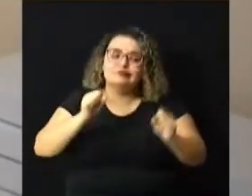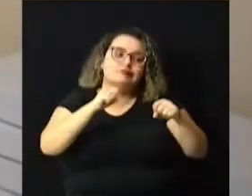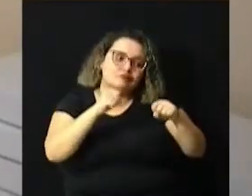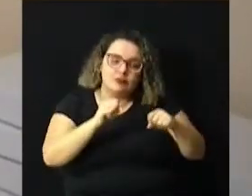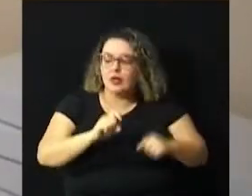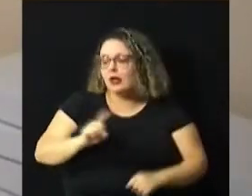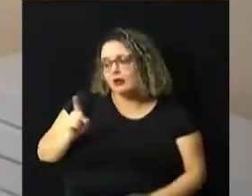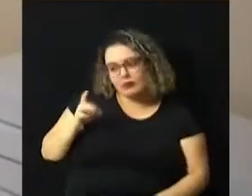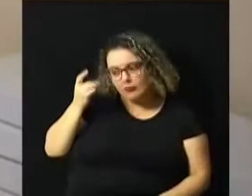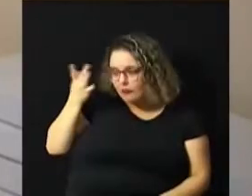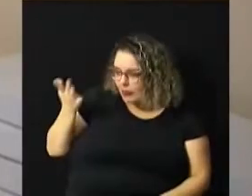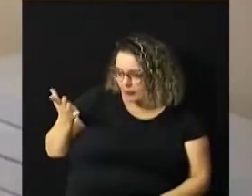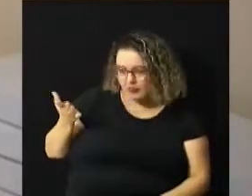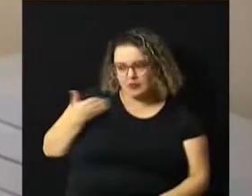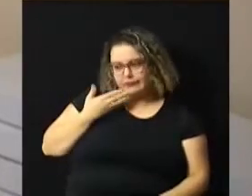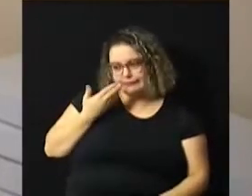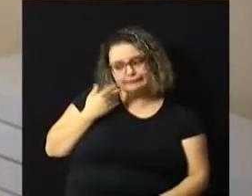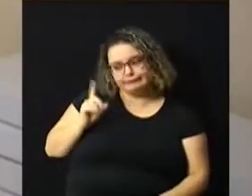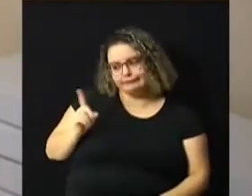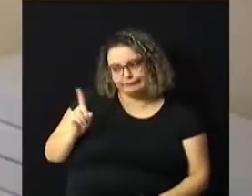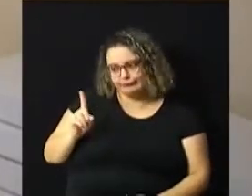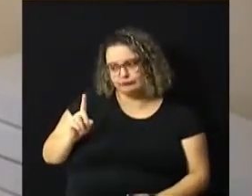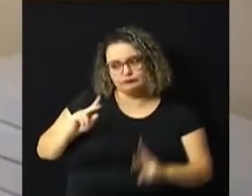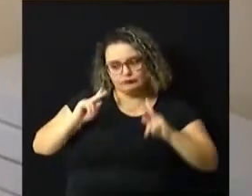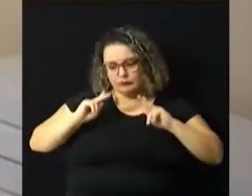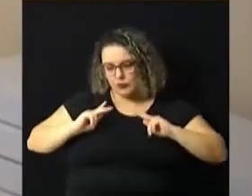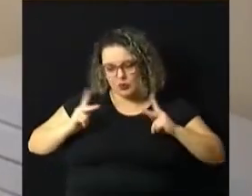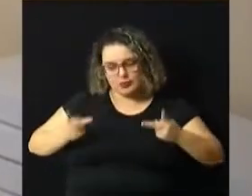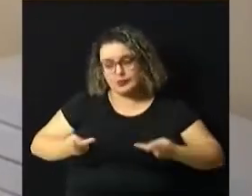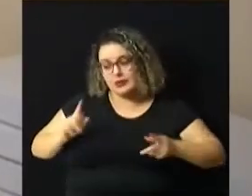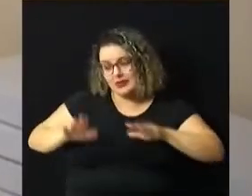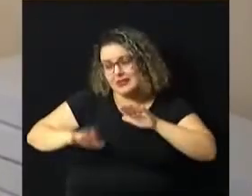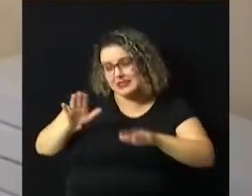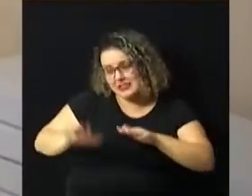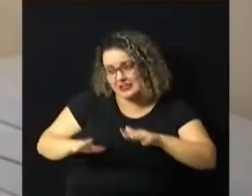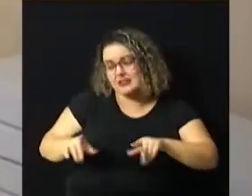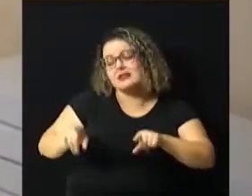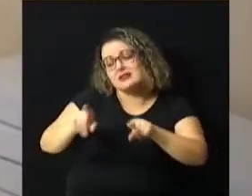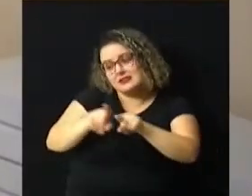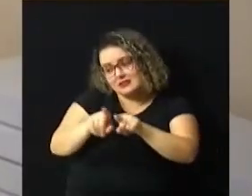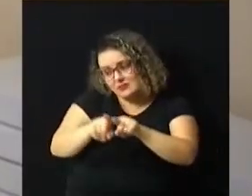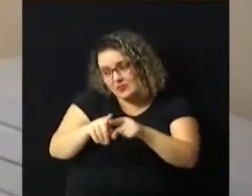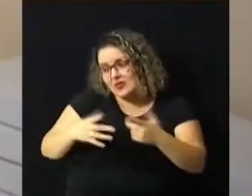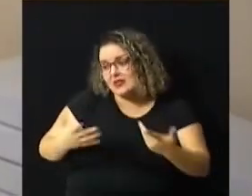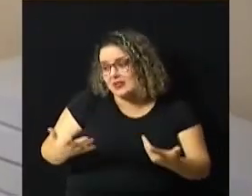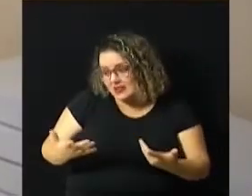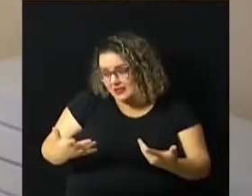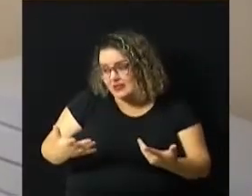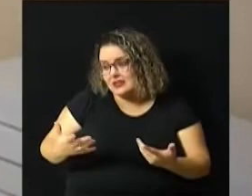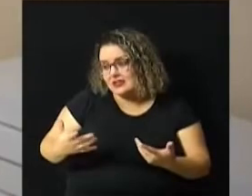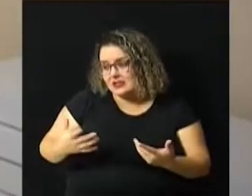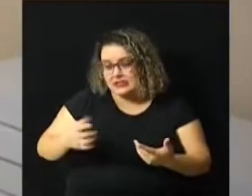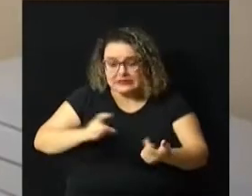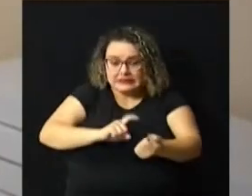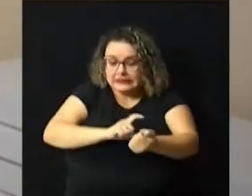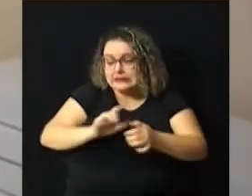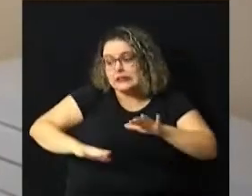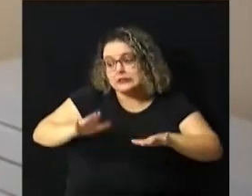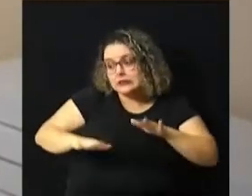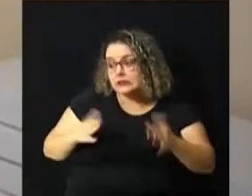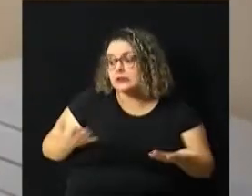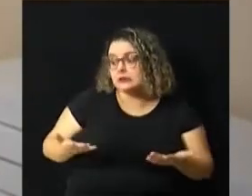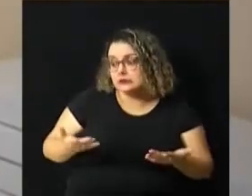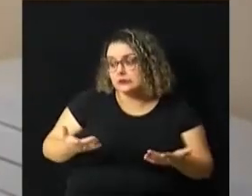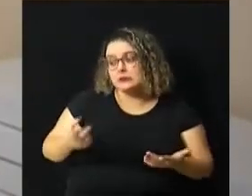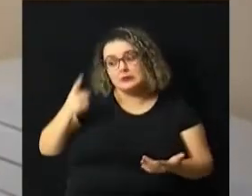não é fácil, você lidar com um ser humano nessa situação que às vezes também, né, tá bastante irritado, dependendo do